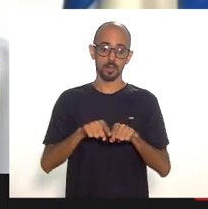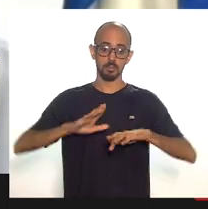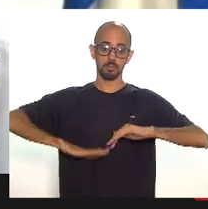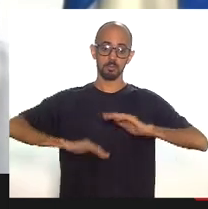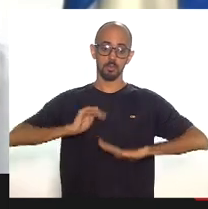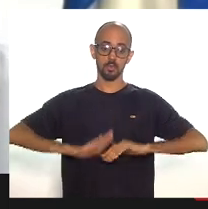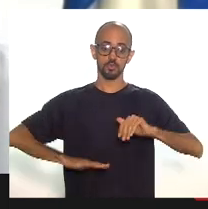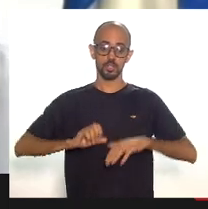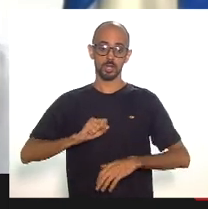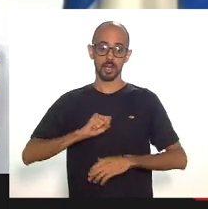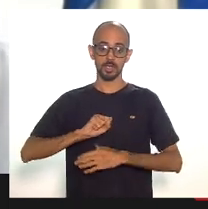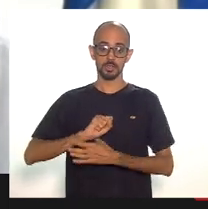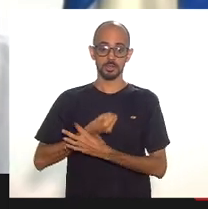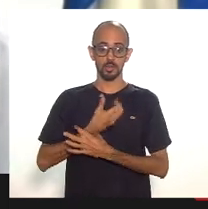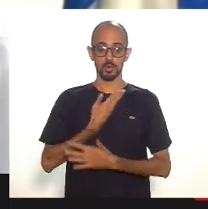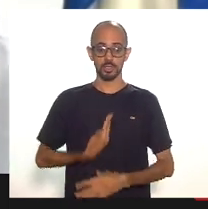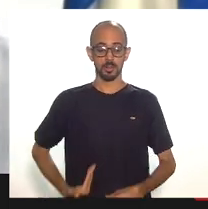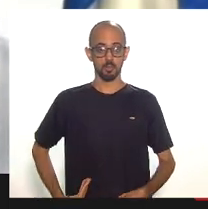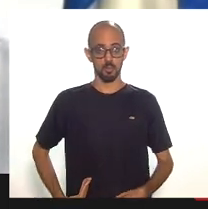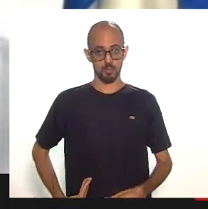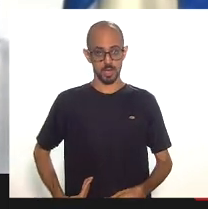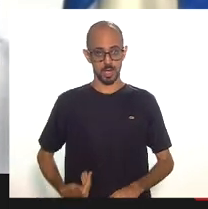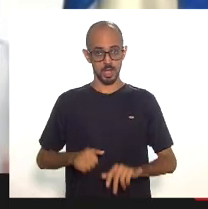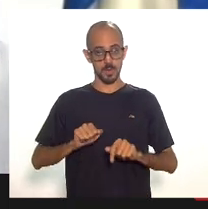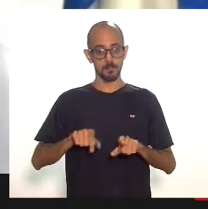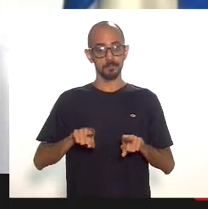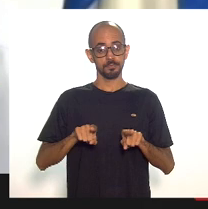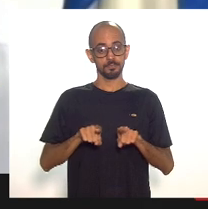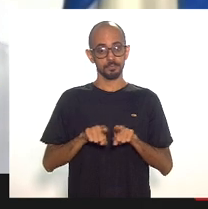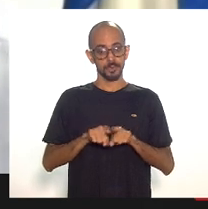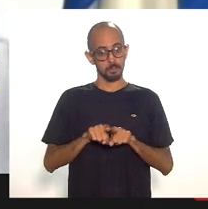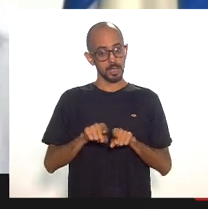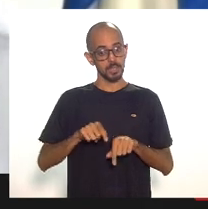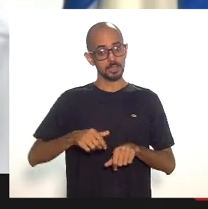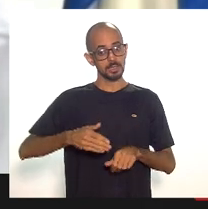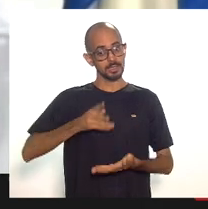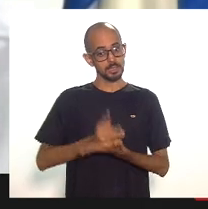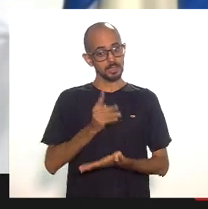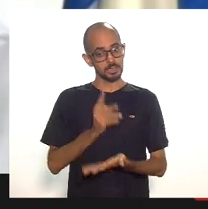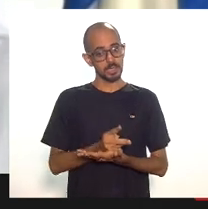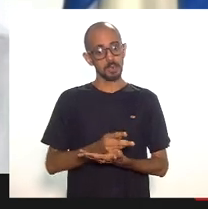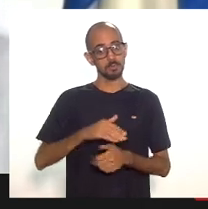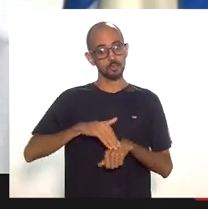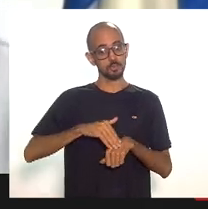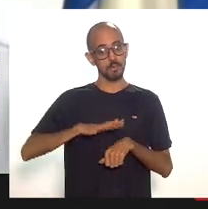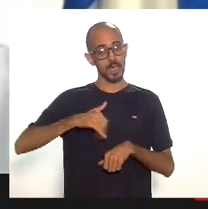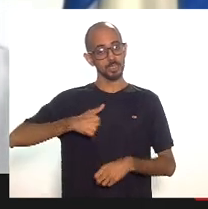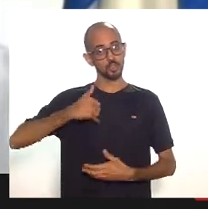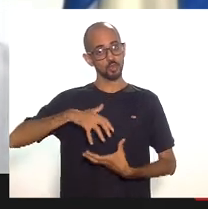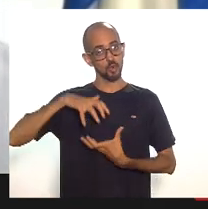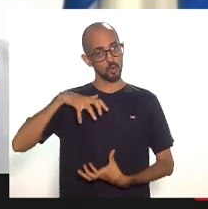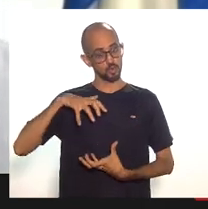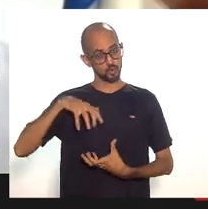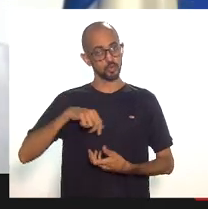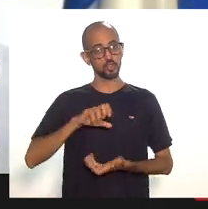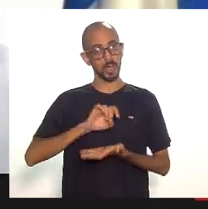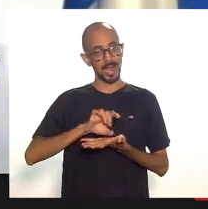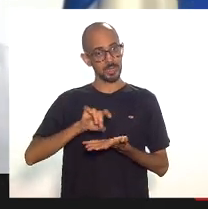profissionais da segurança pública, sempre dando preferência para vacinar primeiro as pessoas mais velhas dentro de cada